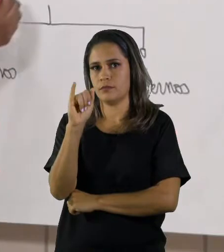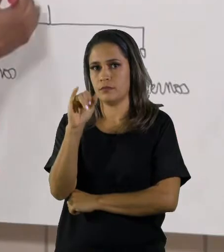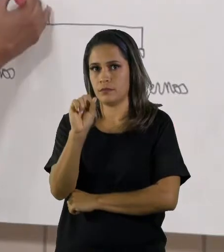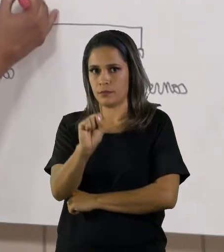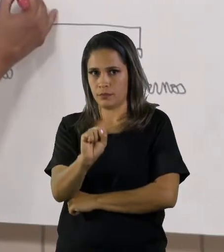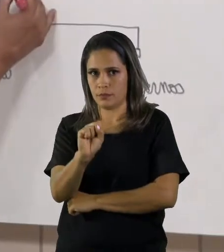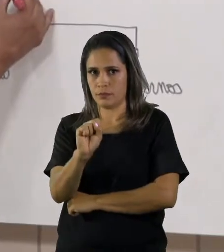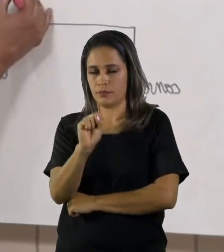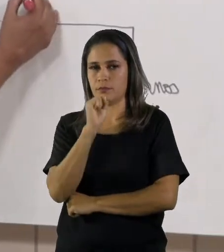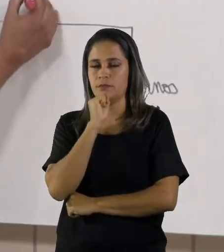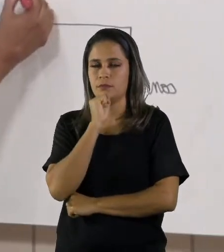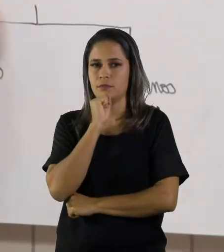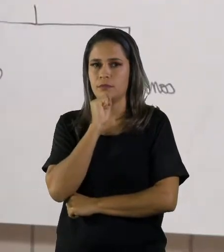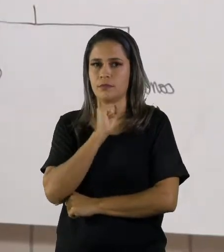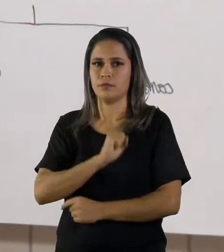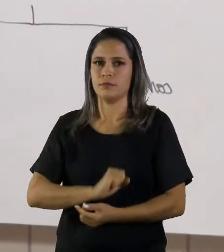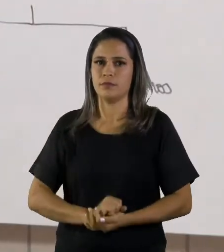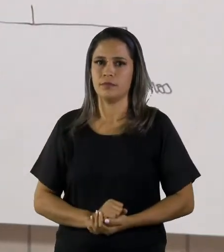Colaterais,